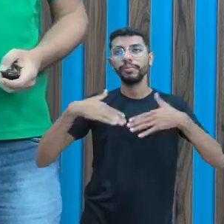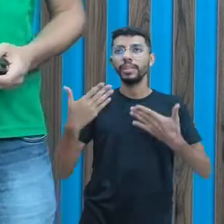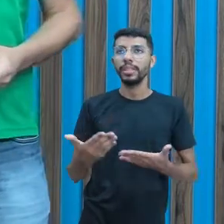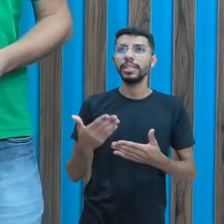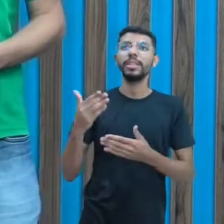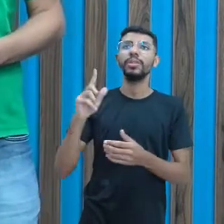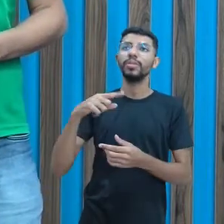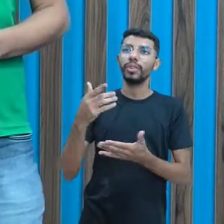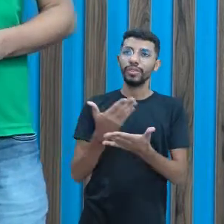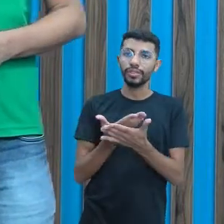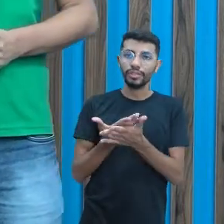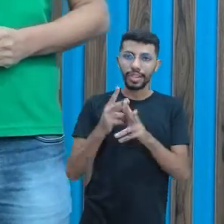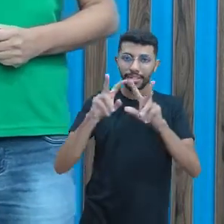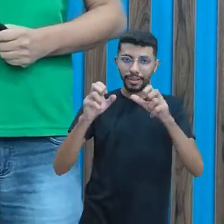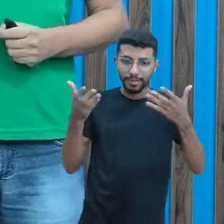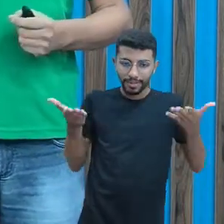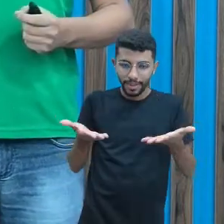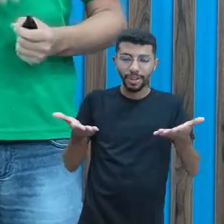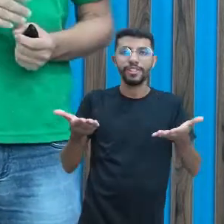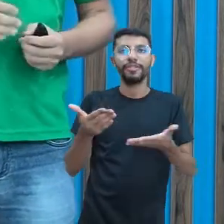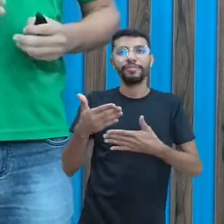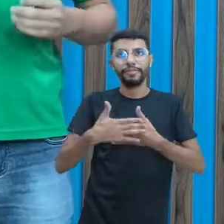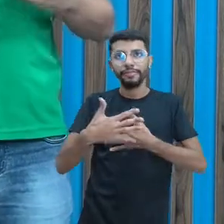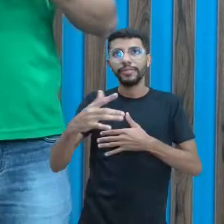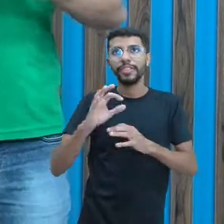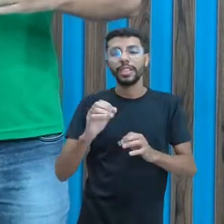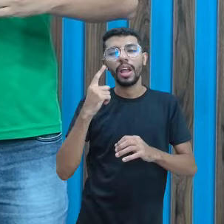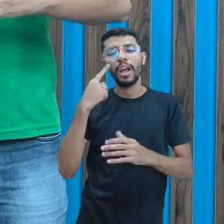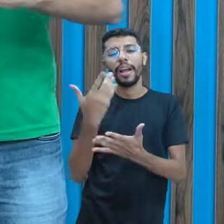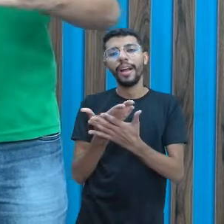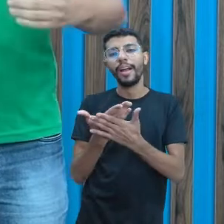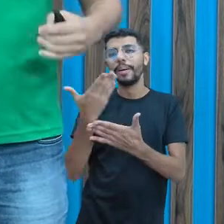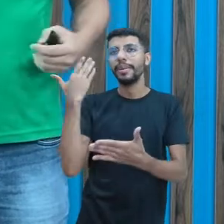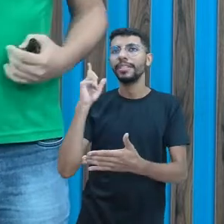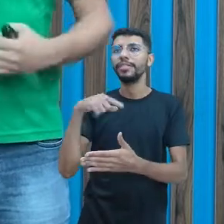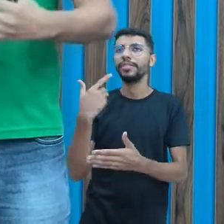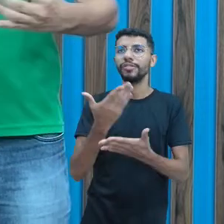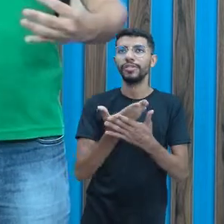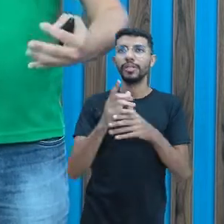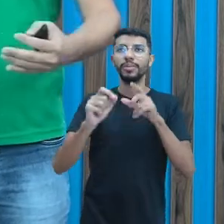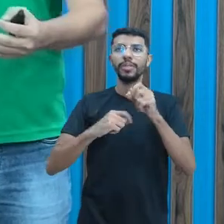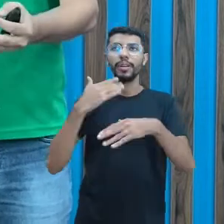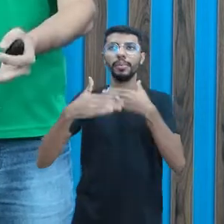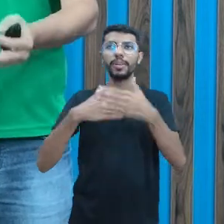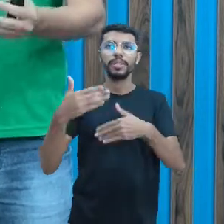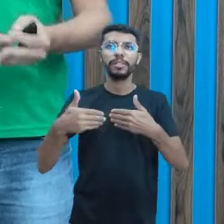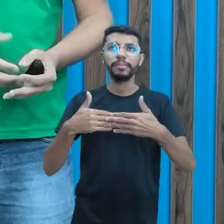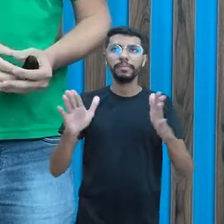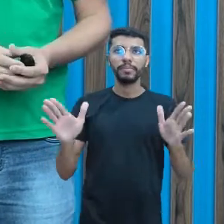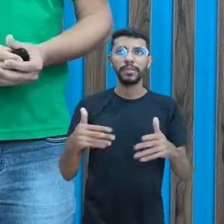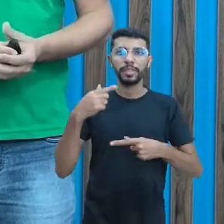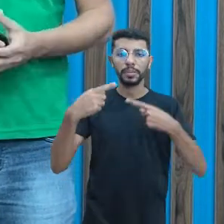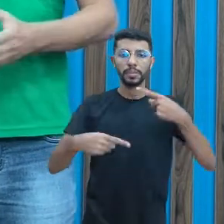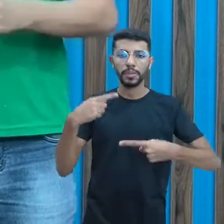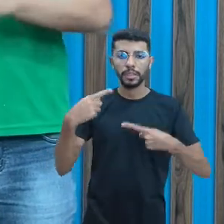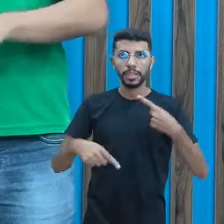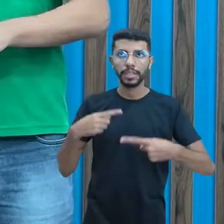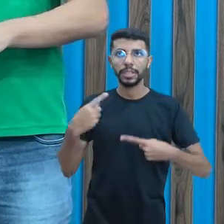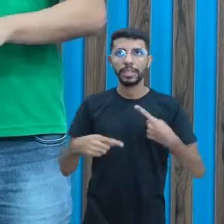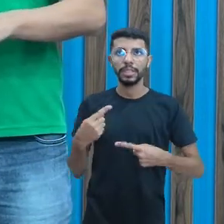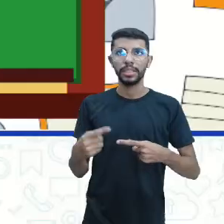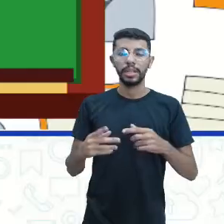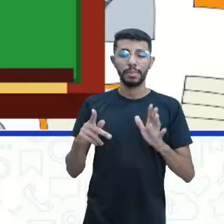vai ver isso hoje. Então, assim, olha, na aula passada nós estudamos nesse processo de abertura, como se iniciou o processo de abertura política